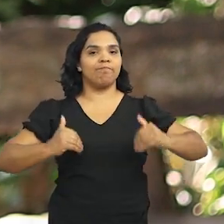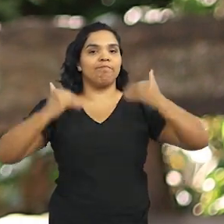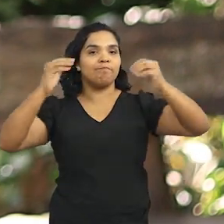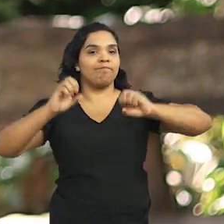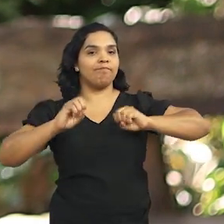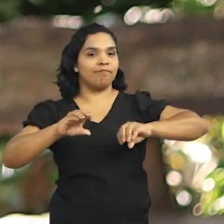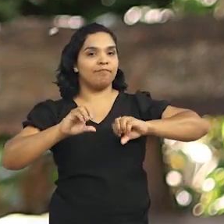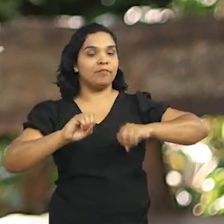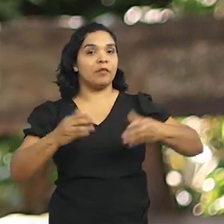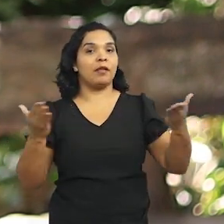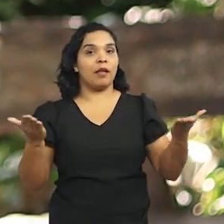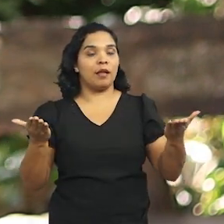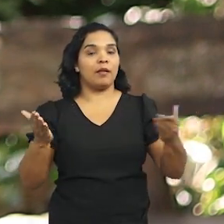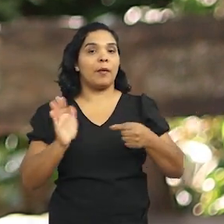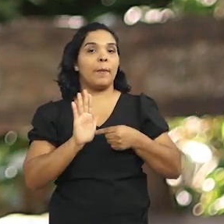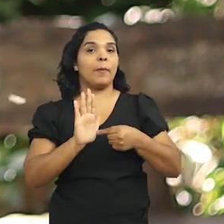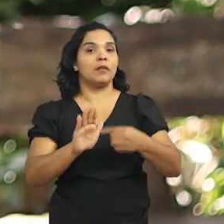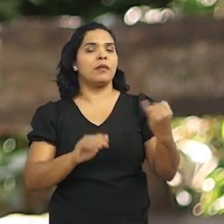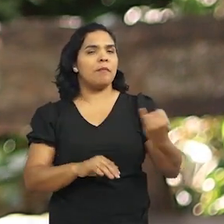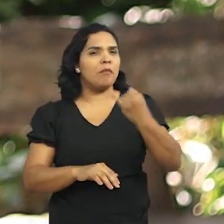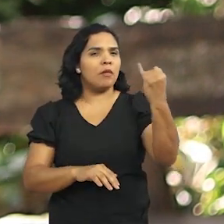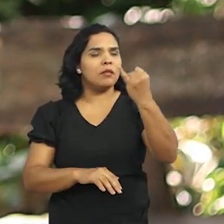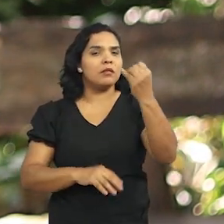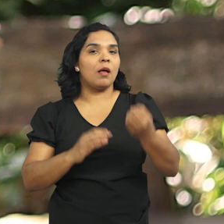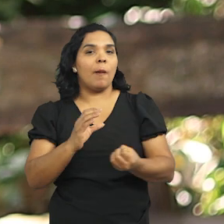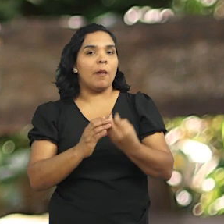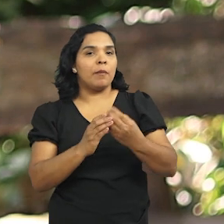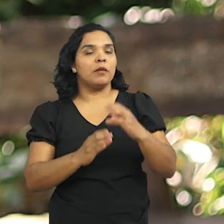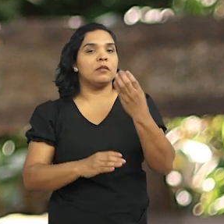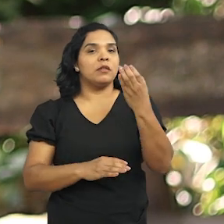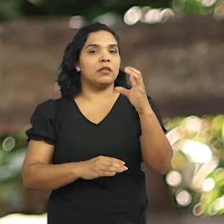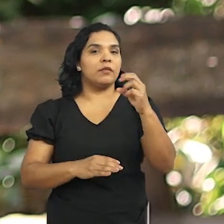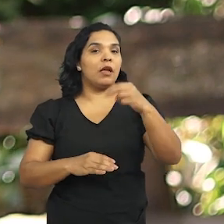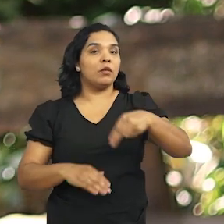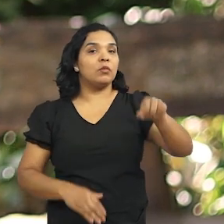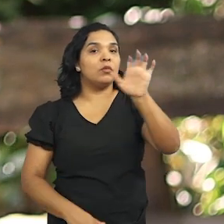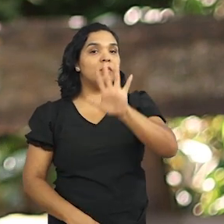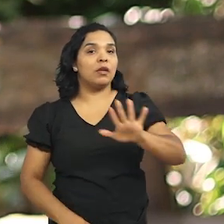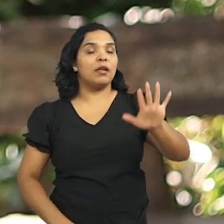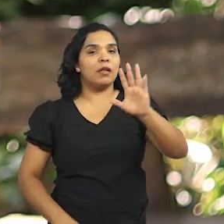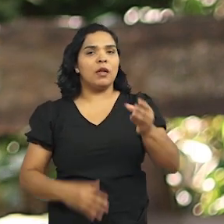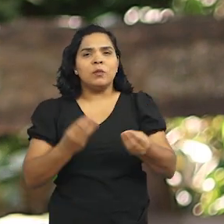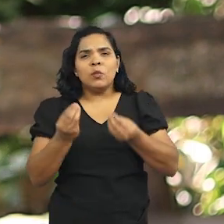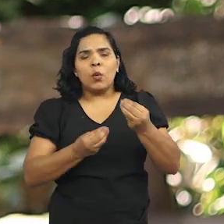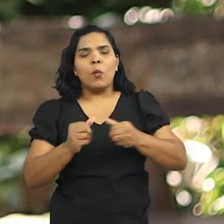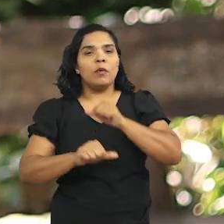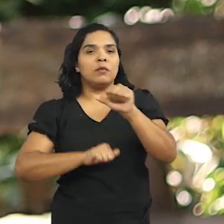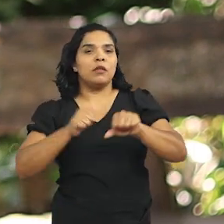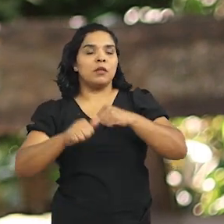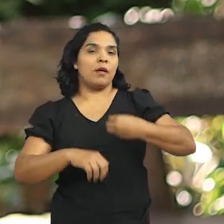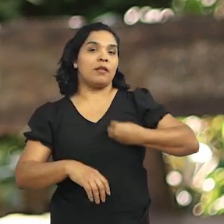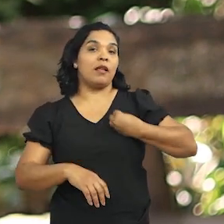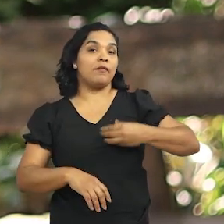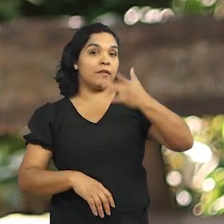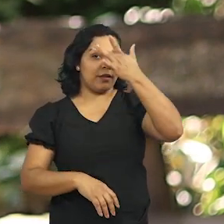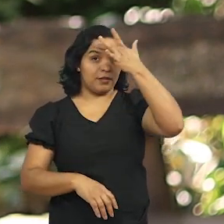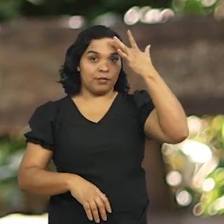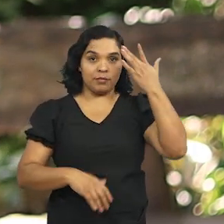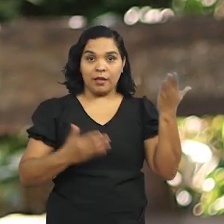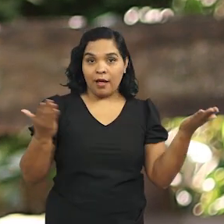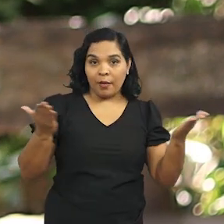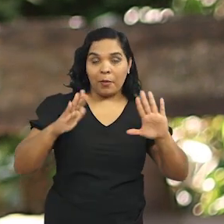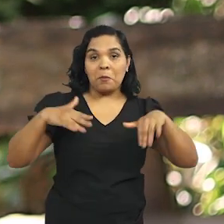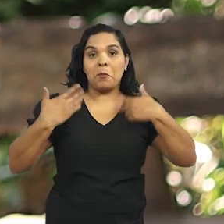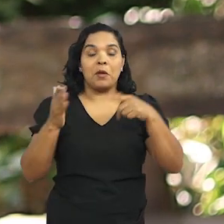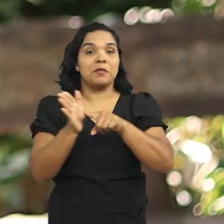superior nordestinas. Aqui a gente mostra a importância das produções científicas do Nordeste e como elas têm transformado a vida das pessoas.